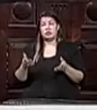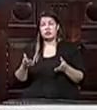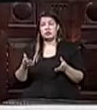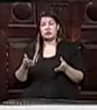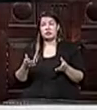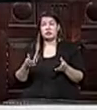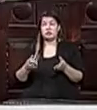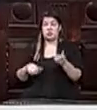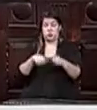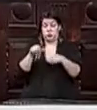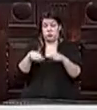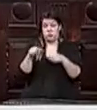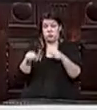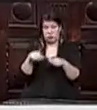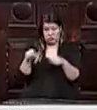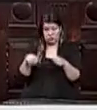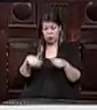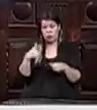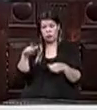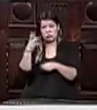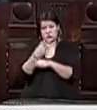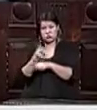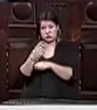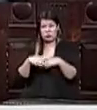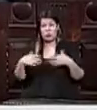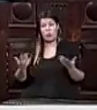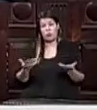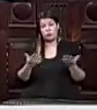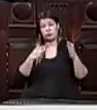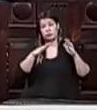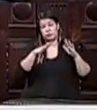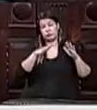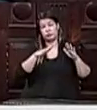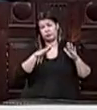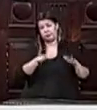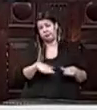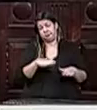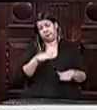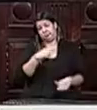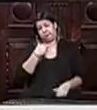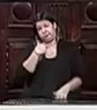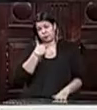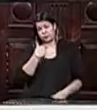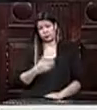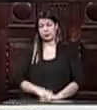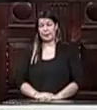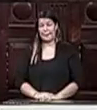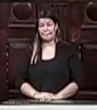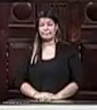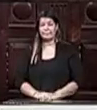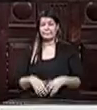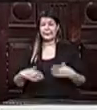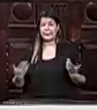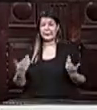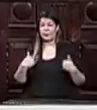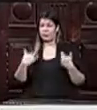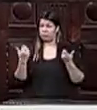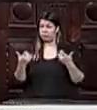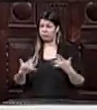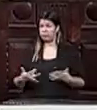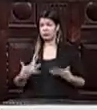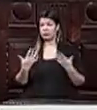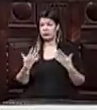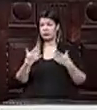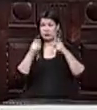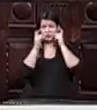de reabilitação numa outra disciplina, ou não vai ficar na escola em que você trabalha. Então, eu quero aqui dizer da tensão